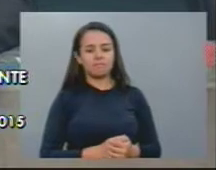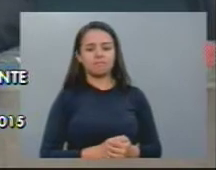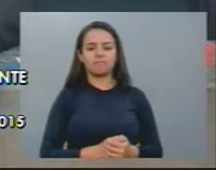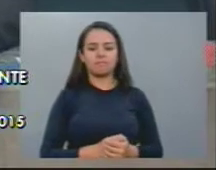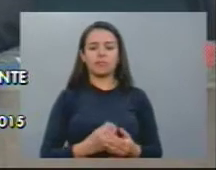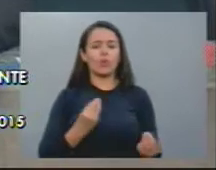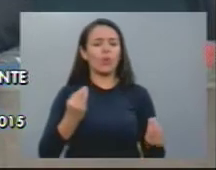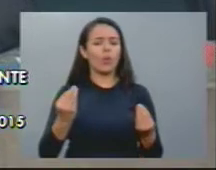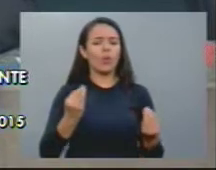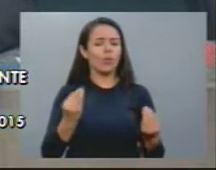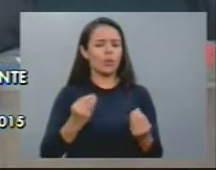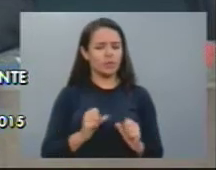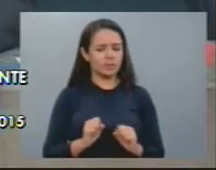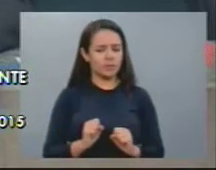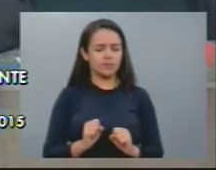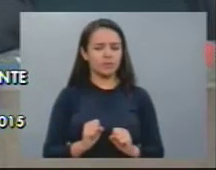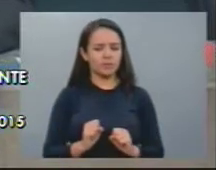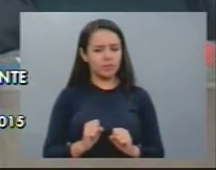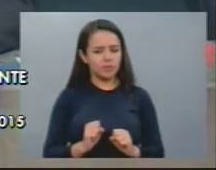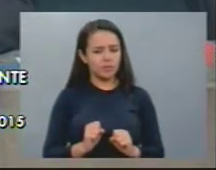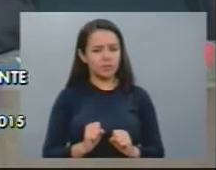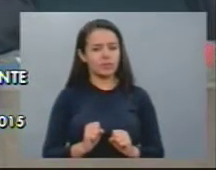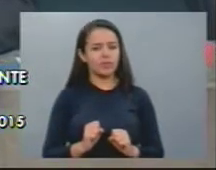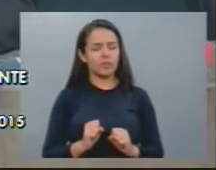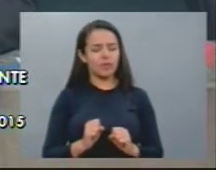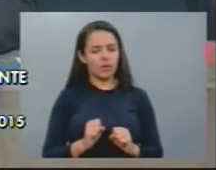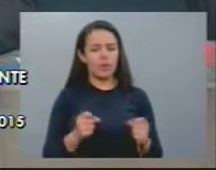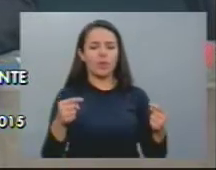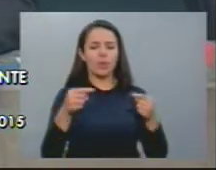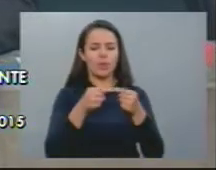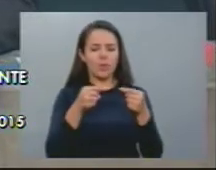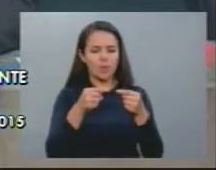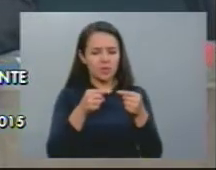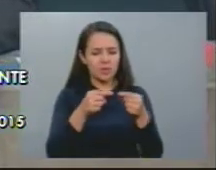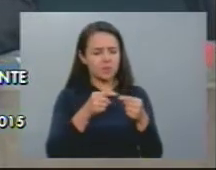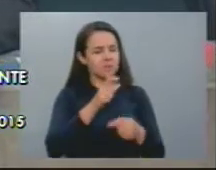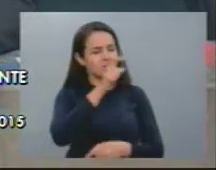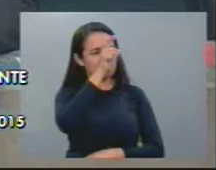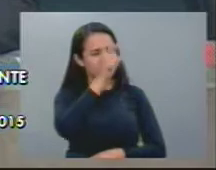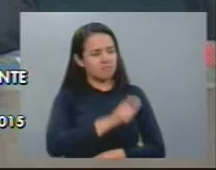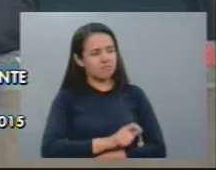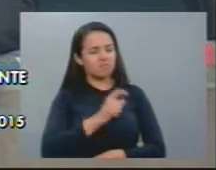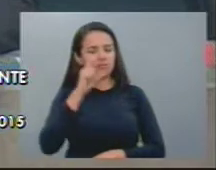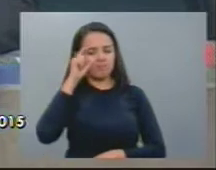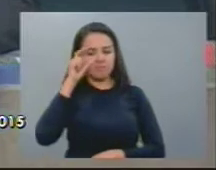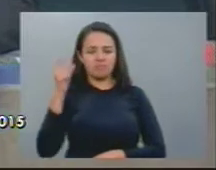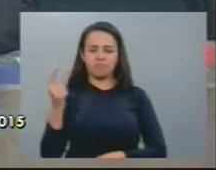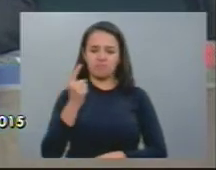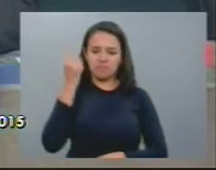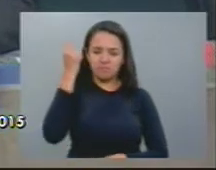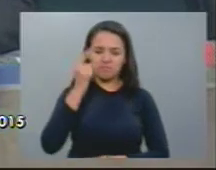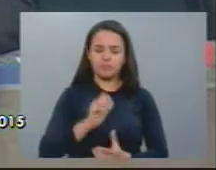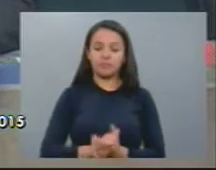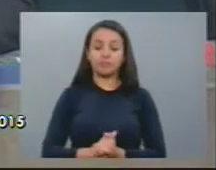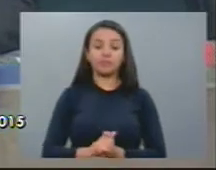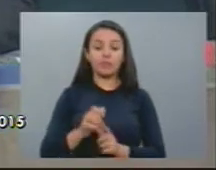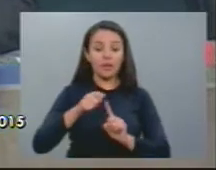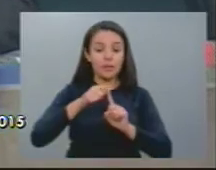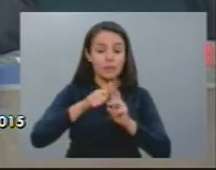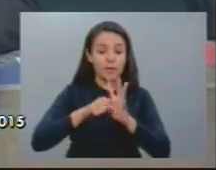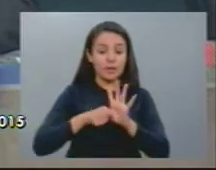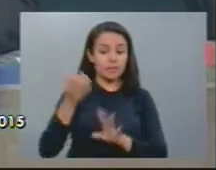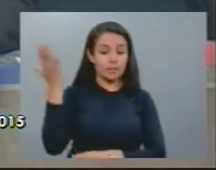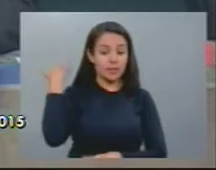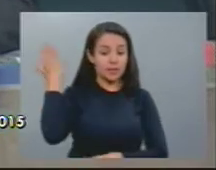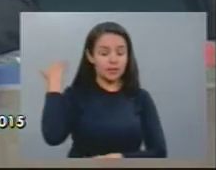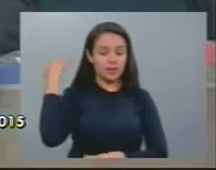de estar totalmente em consonância com suas atitudes. Há alguns meses atrás, nós